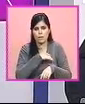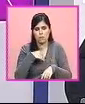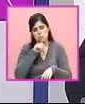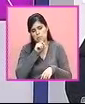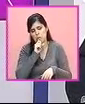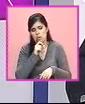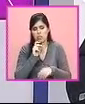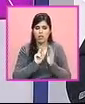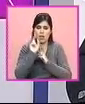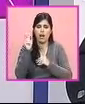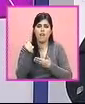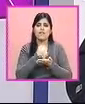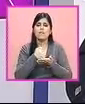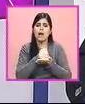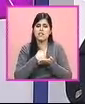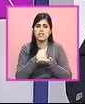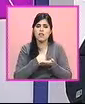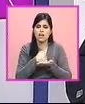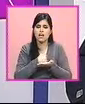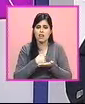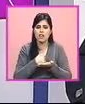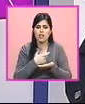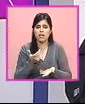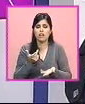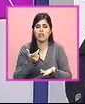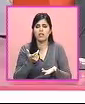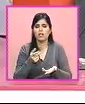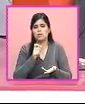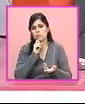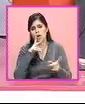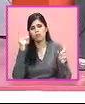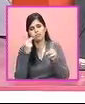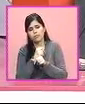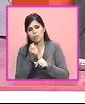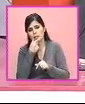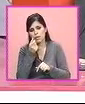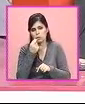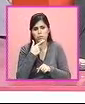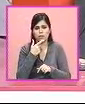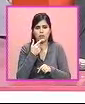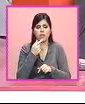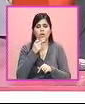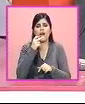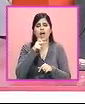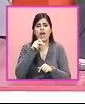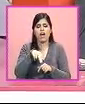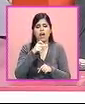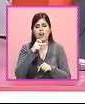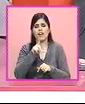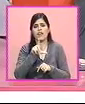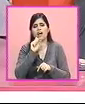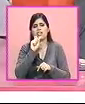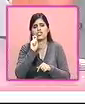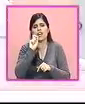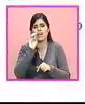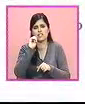uma farmácia e aí podem adquirir medicamentos, por exemplo, analgésicos, eventualmente um gel